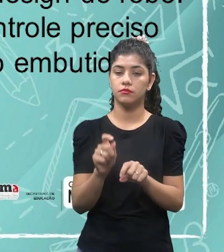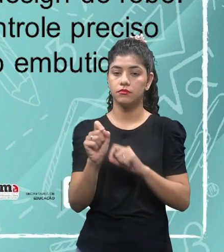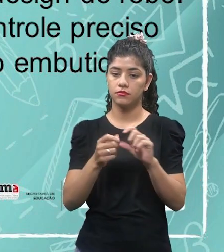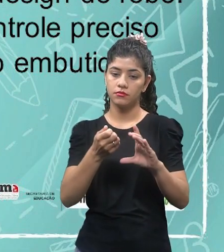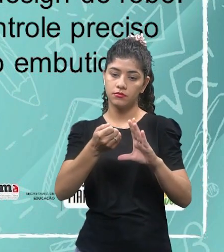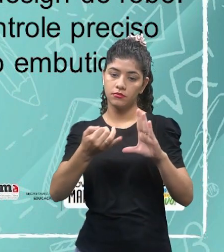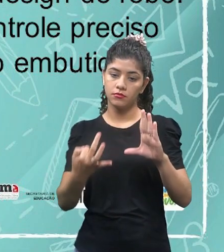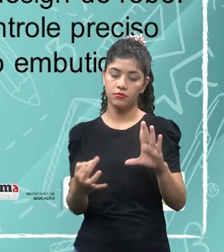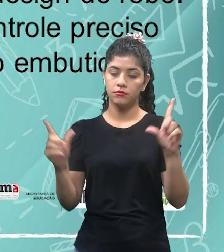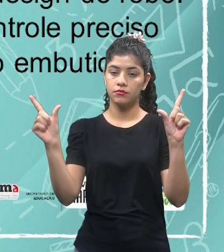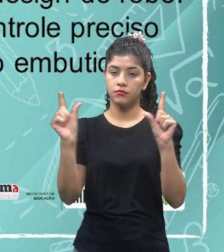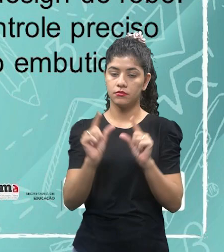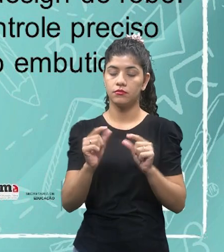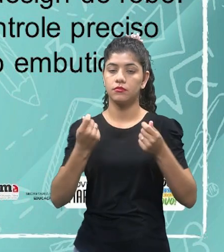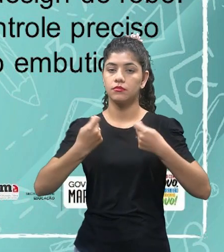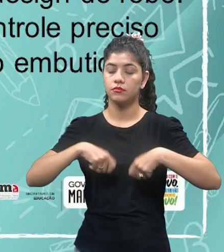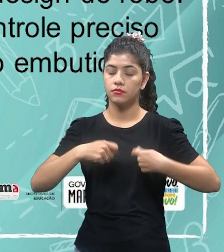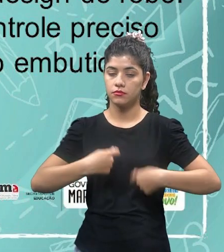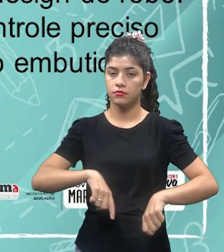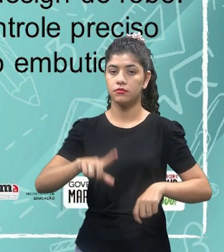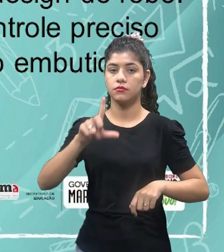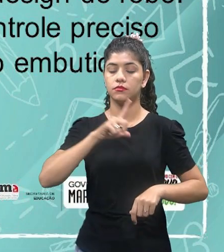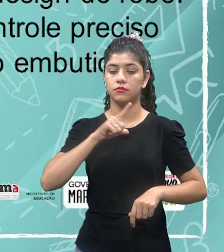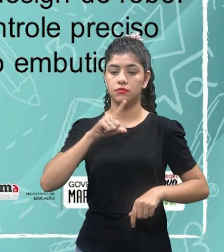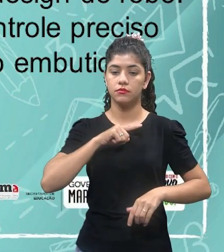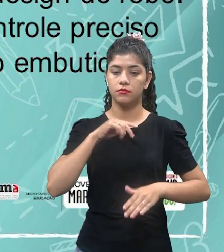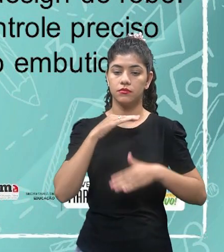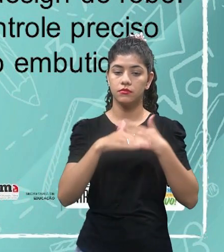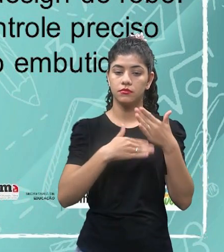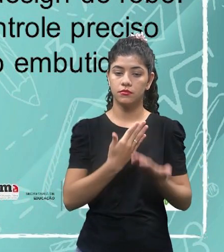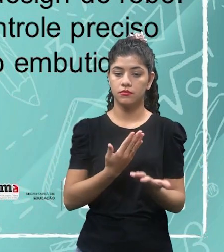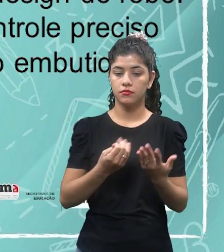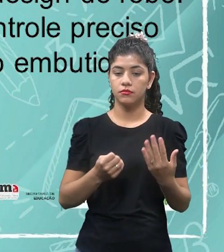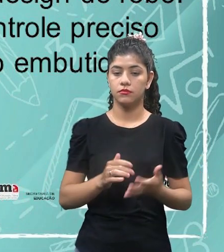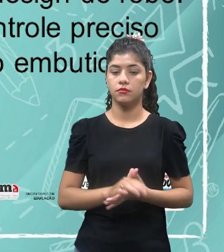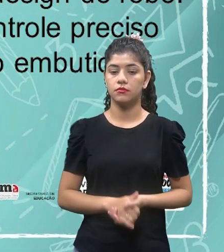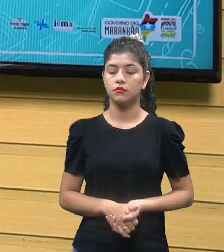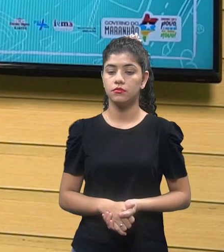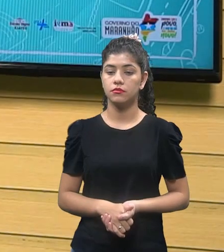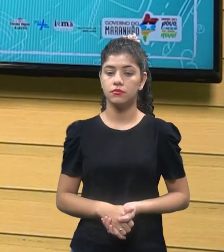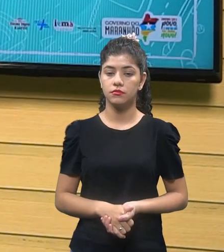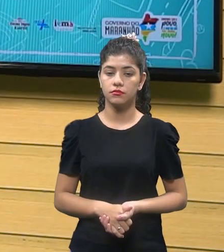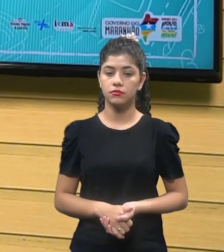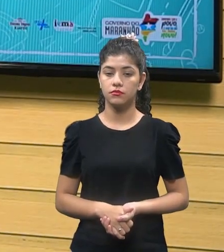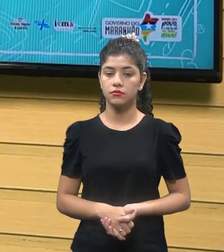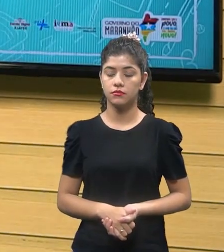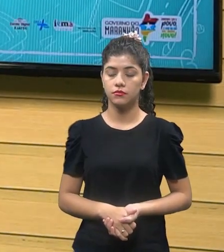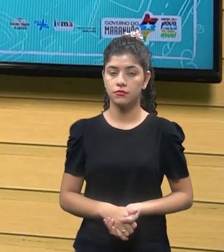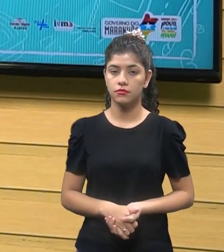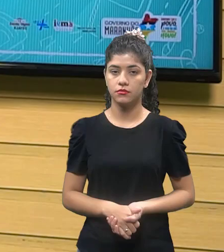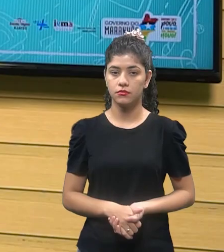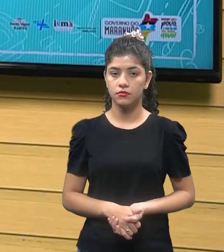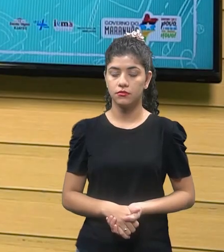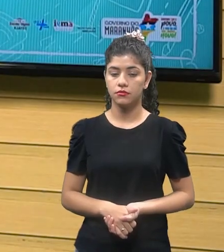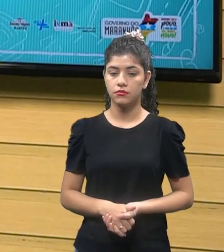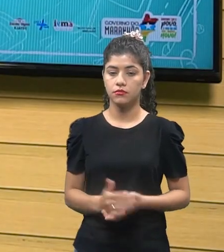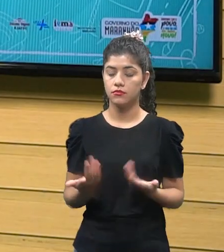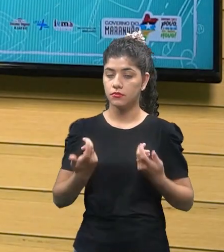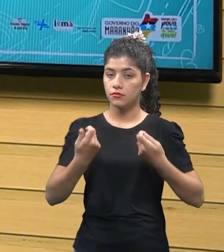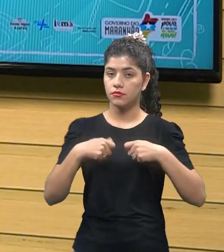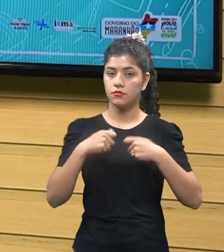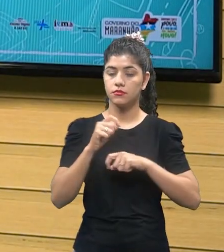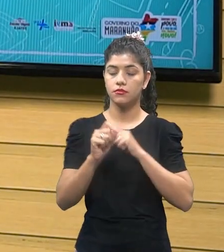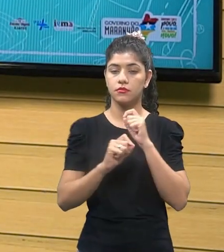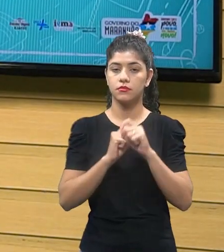perfil menor são necessários no design do robô. Então, quando a gente